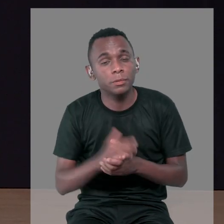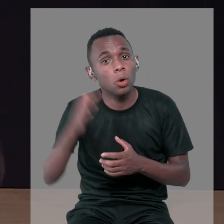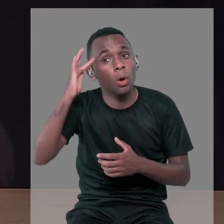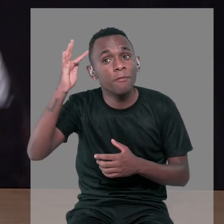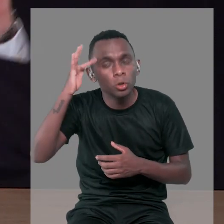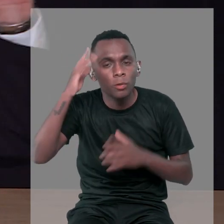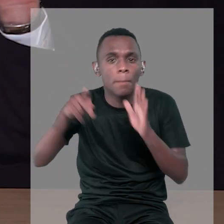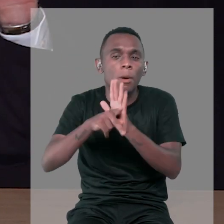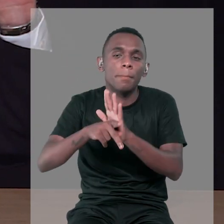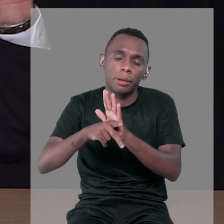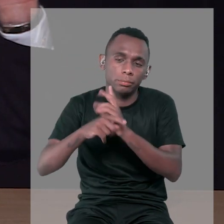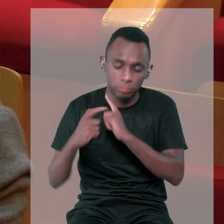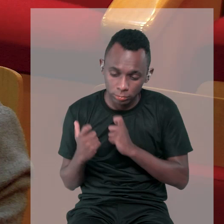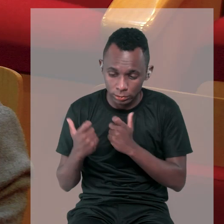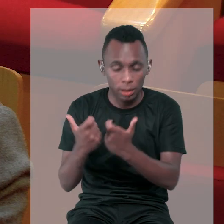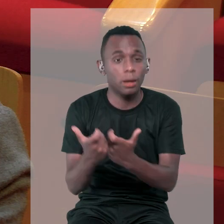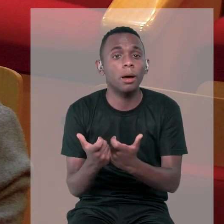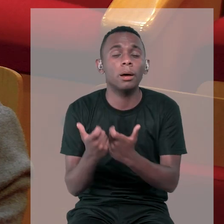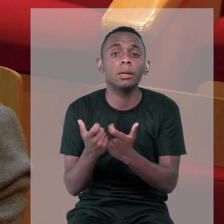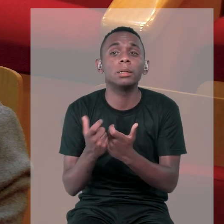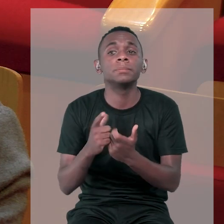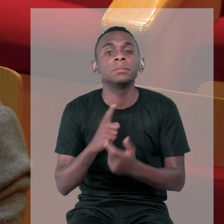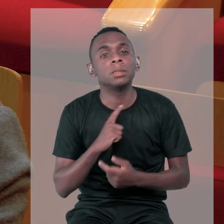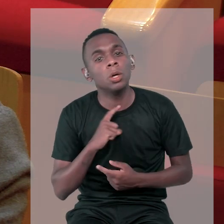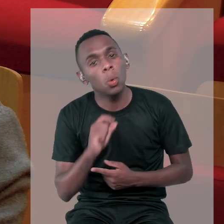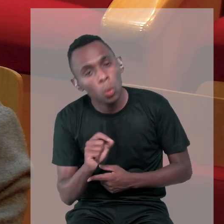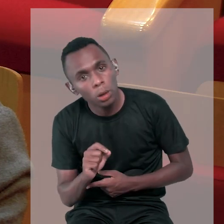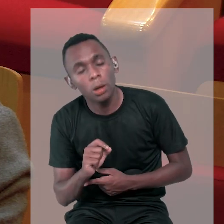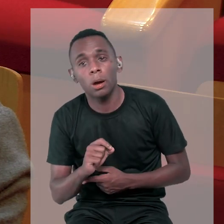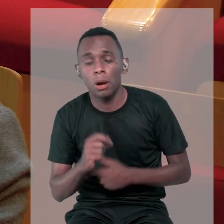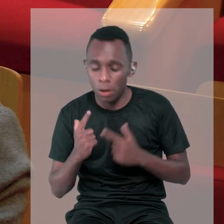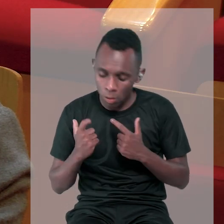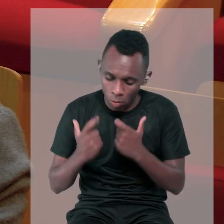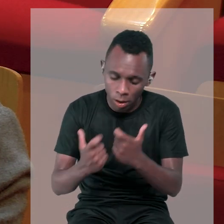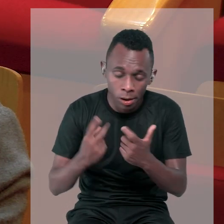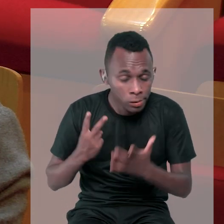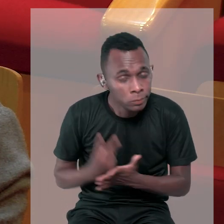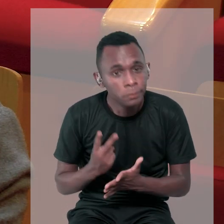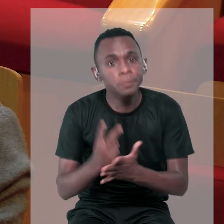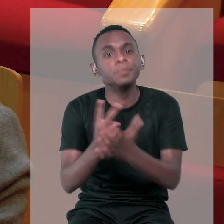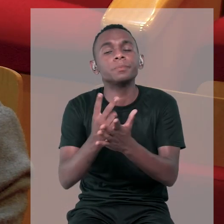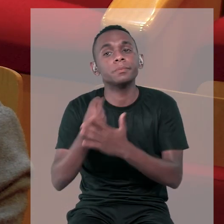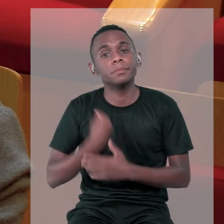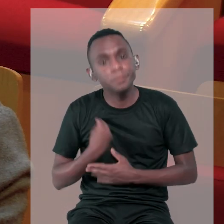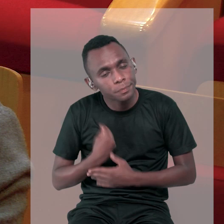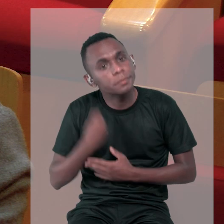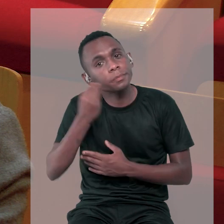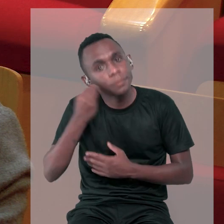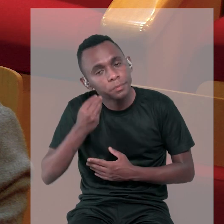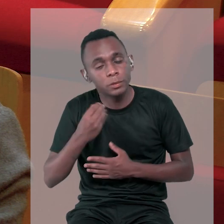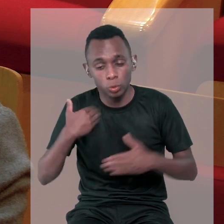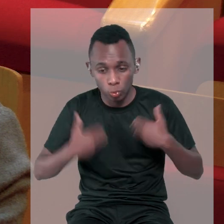da guerra que leva em conta o fato de que uma guerra é sempre vivida nos corpos, nas mentes e nos